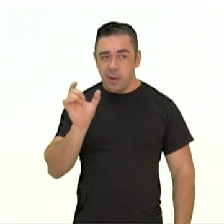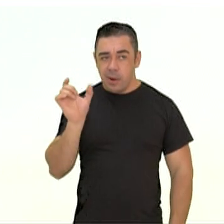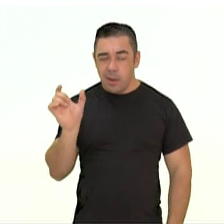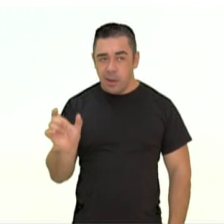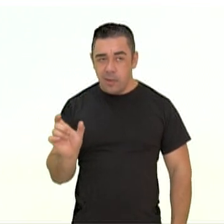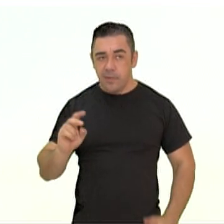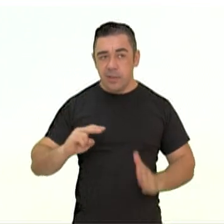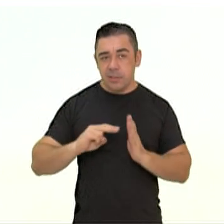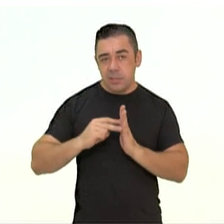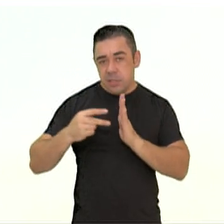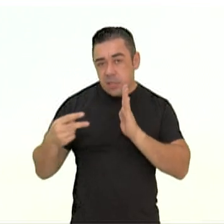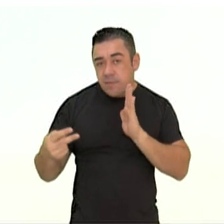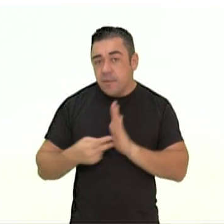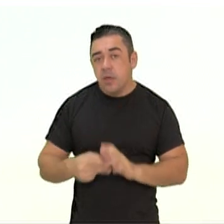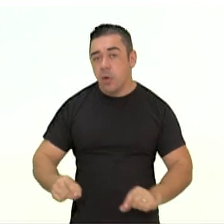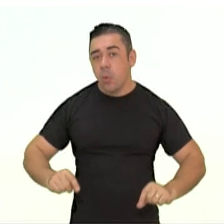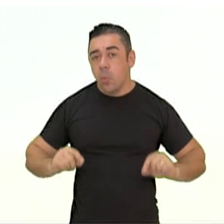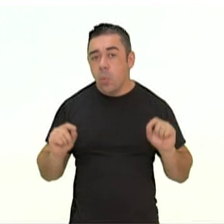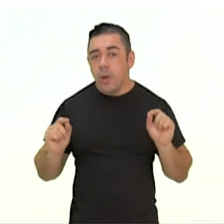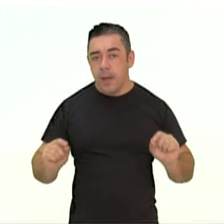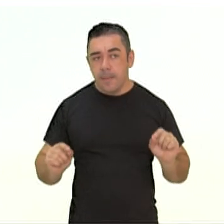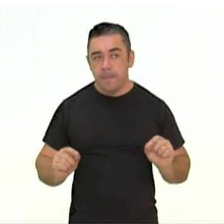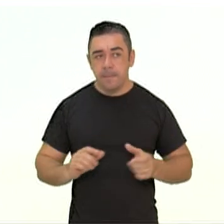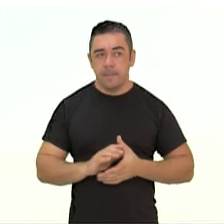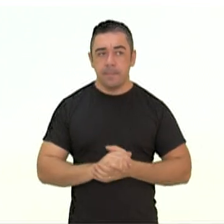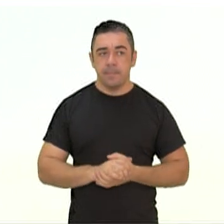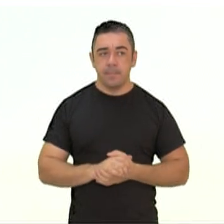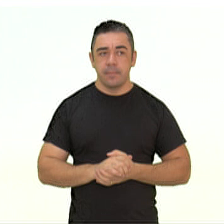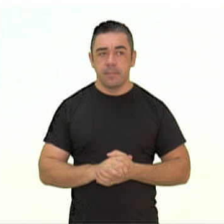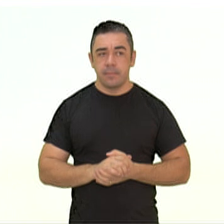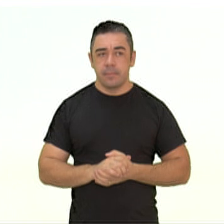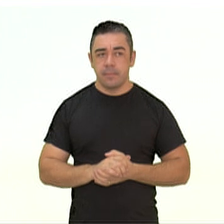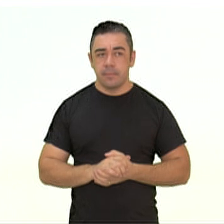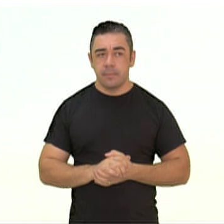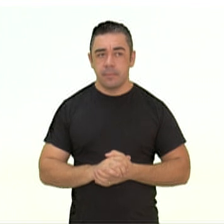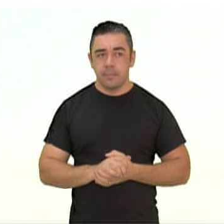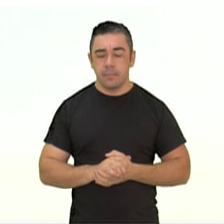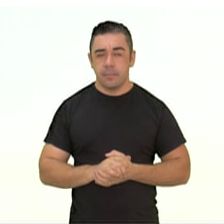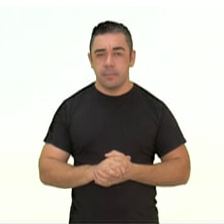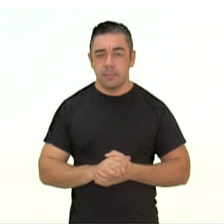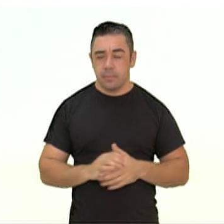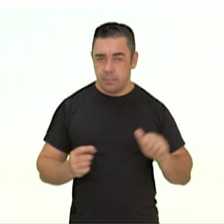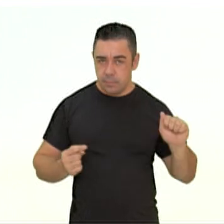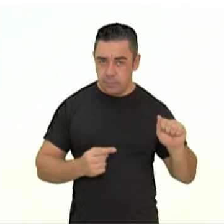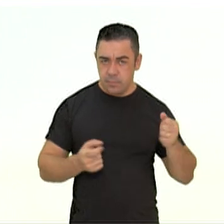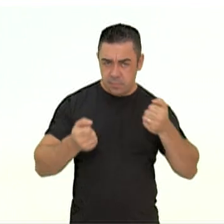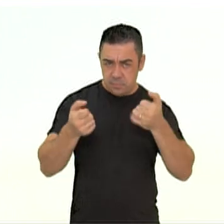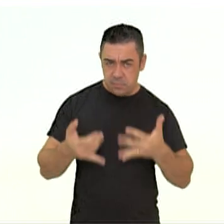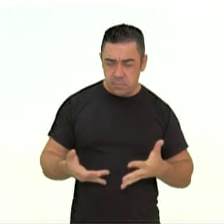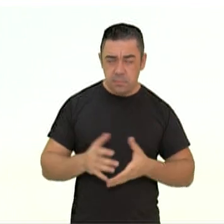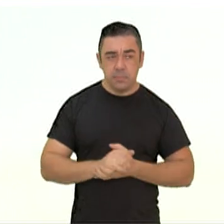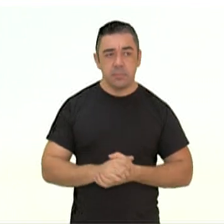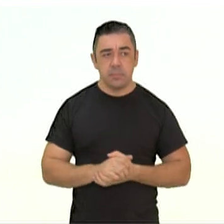destacada expressa a ideia de. Qual a ideia ali? Então, explicação,